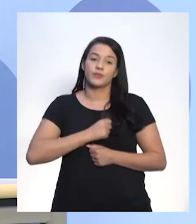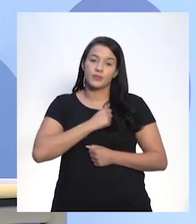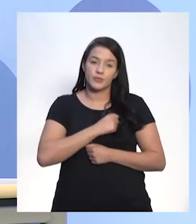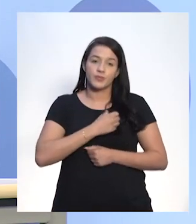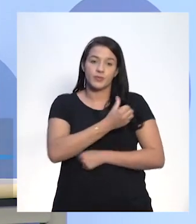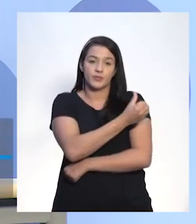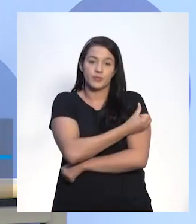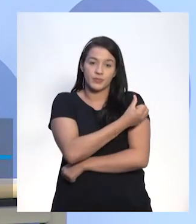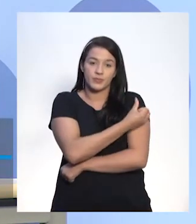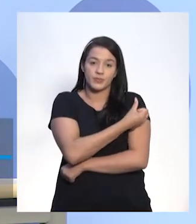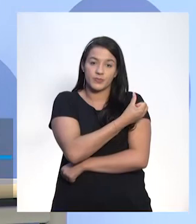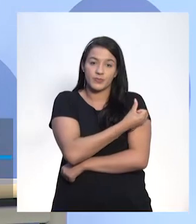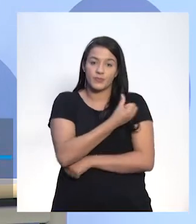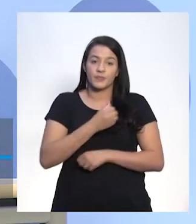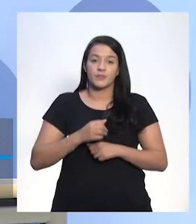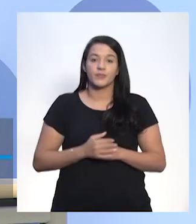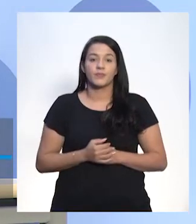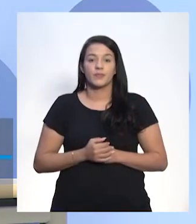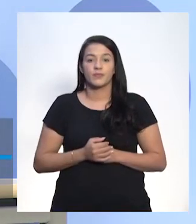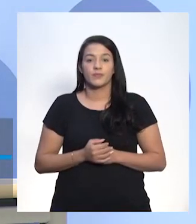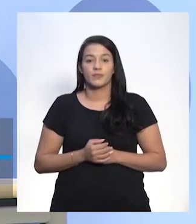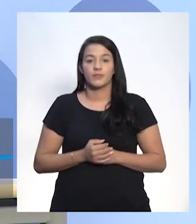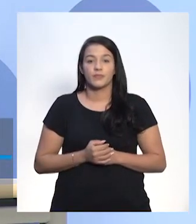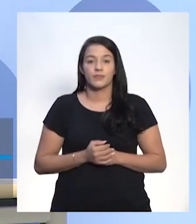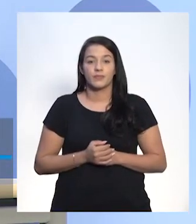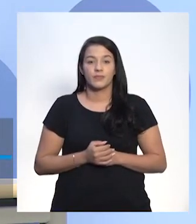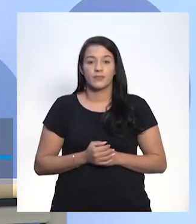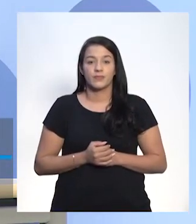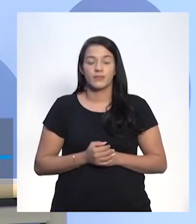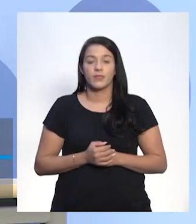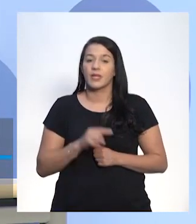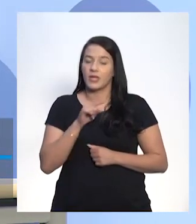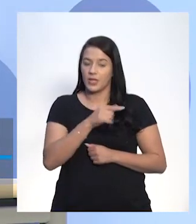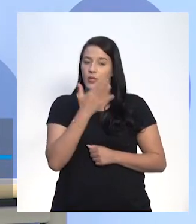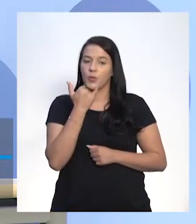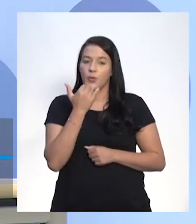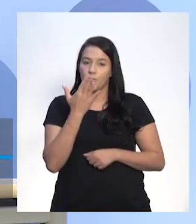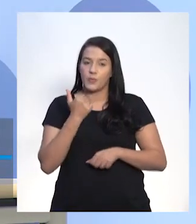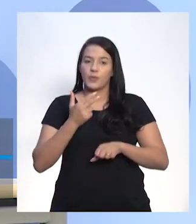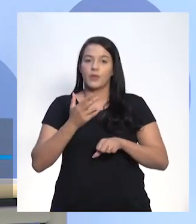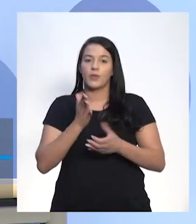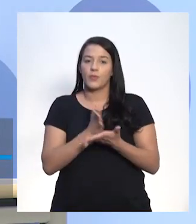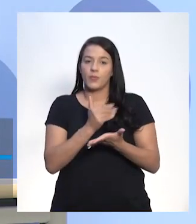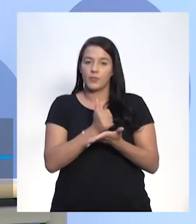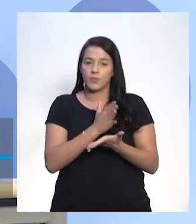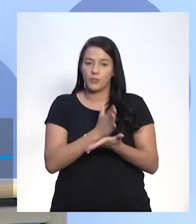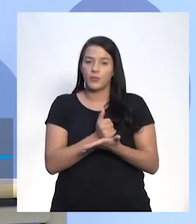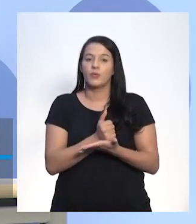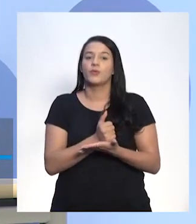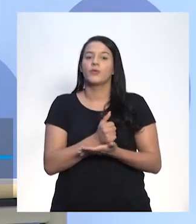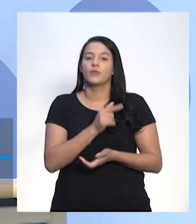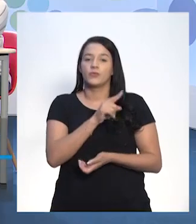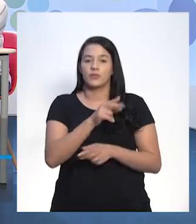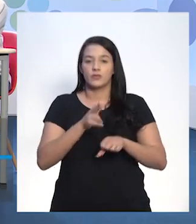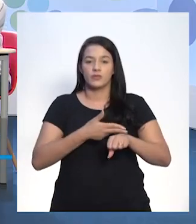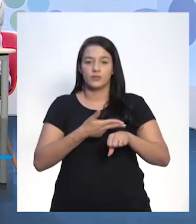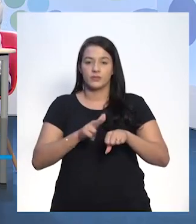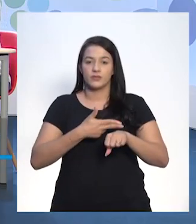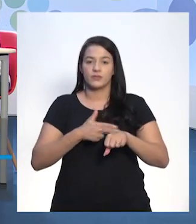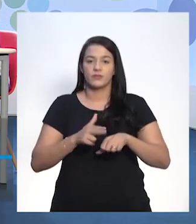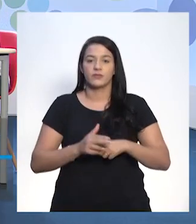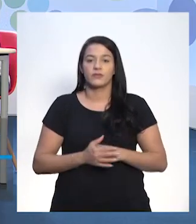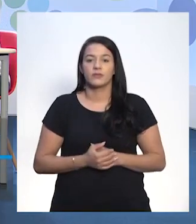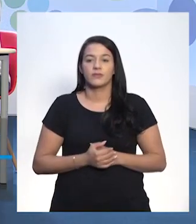ano, mas ele comeu o bolo chocolate cake. Ok, yes. Tá, mas okay. ele comeu o bolo. Yes, ok. Made by me, feito